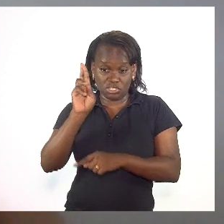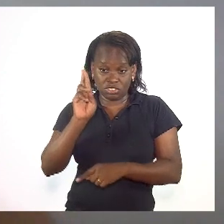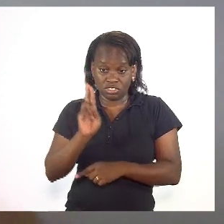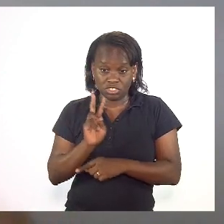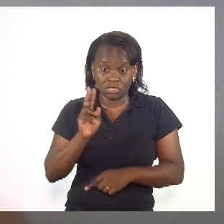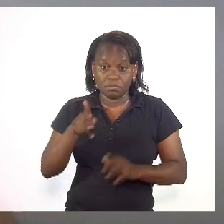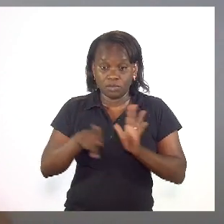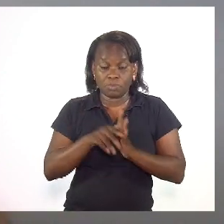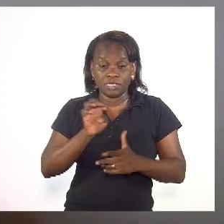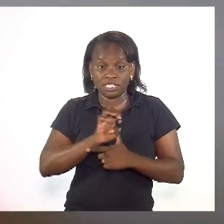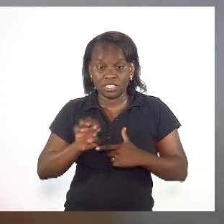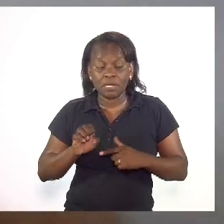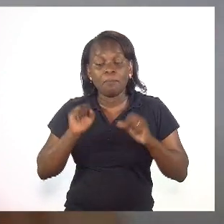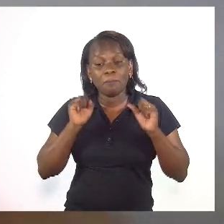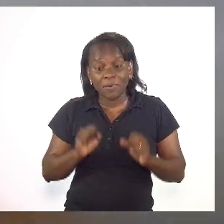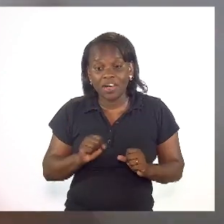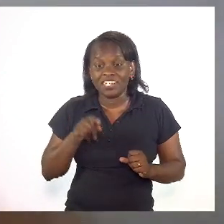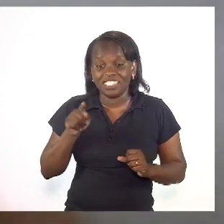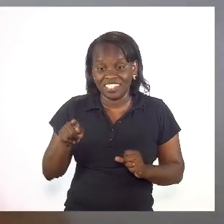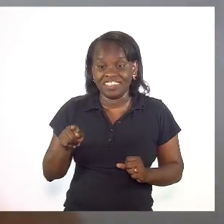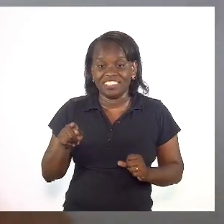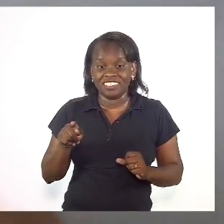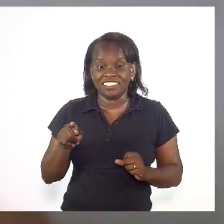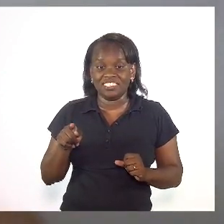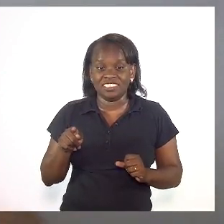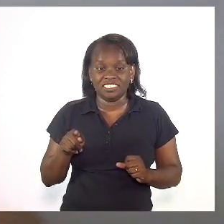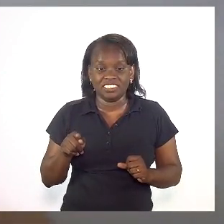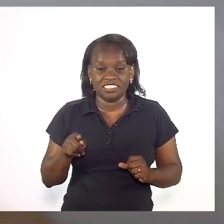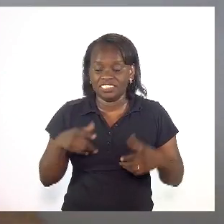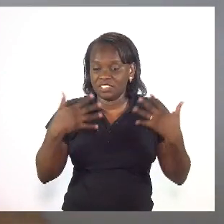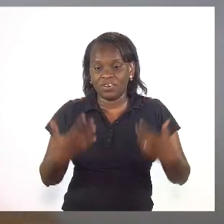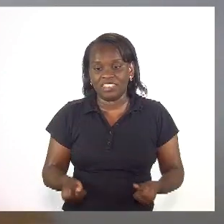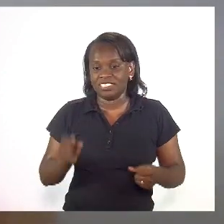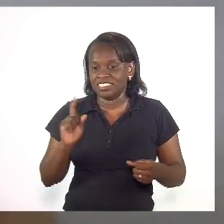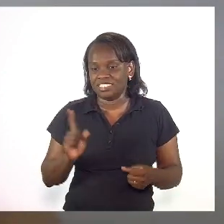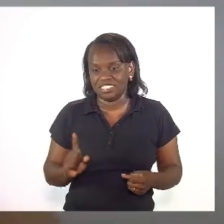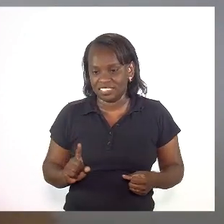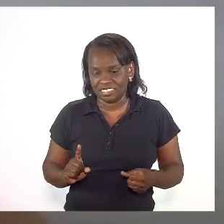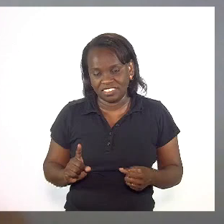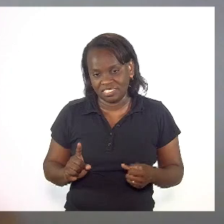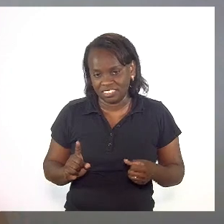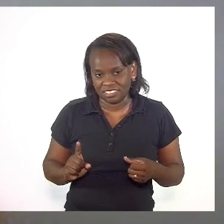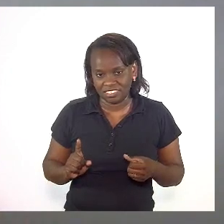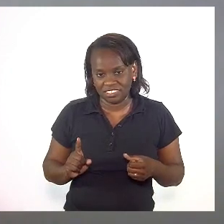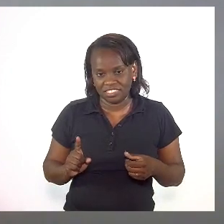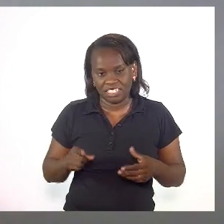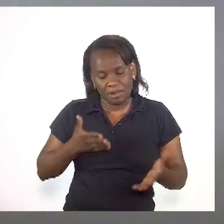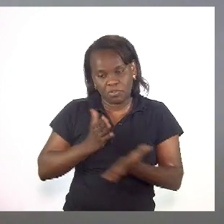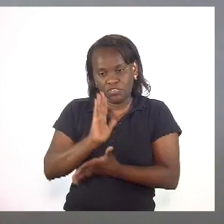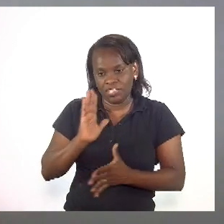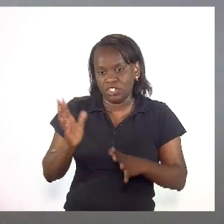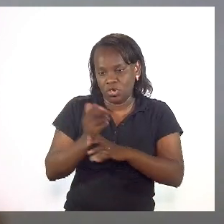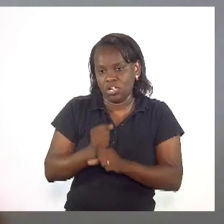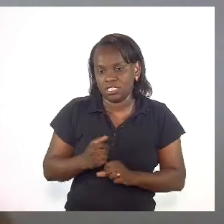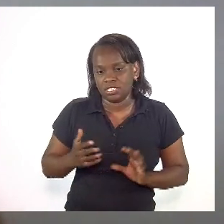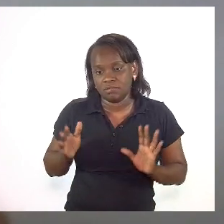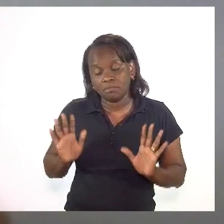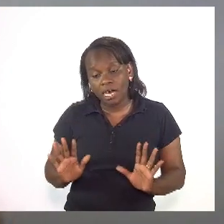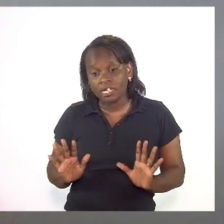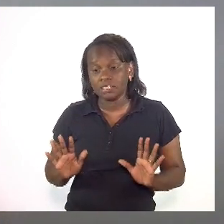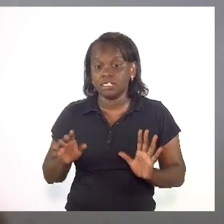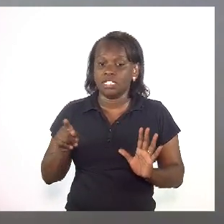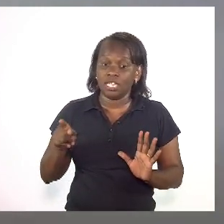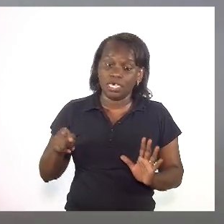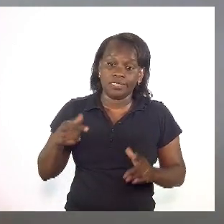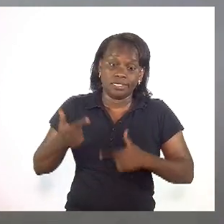do Executivo, provavelmente ele seria contrário, né, à aprovação dessas contas. Mas,